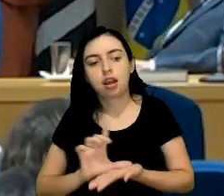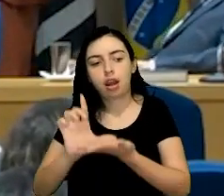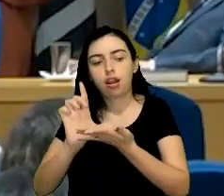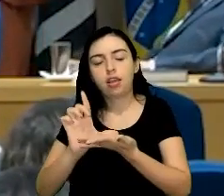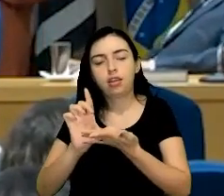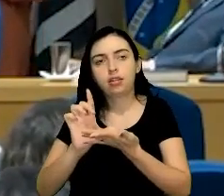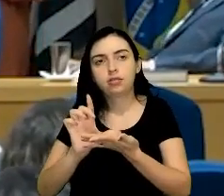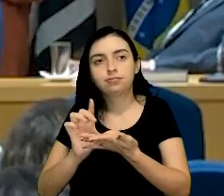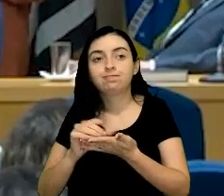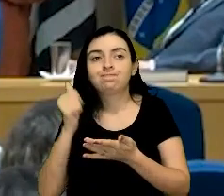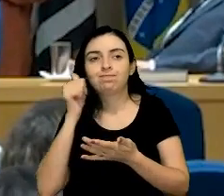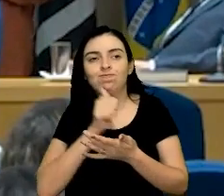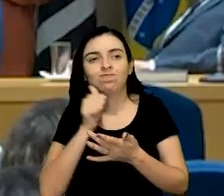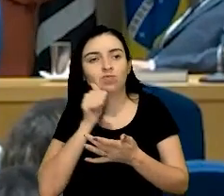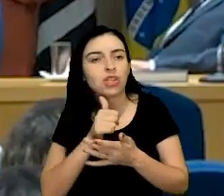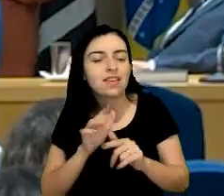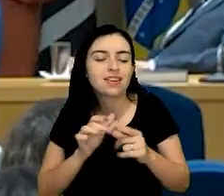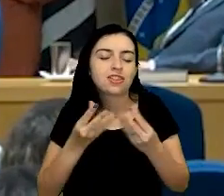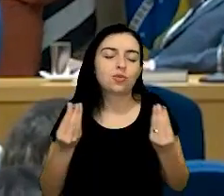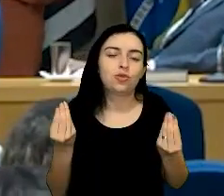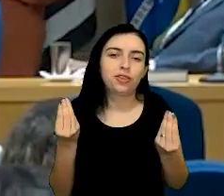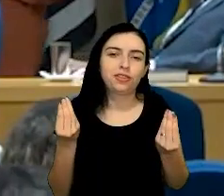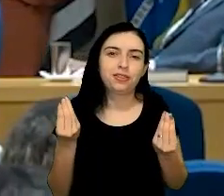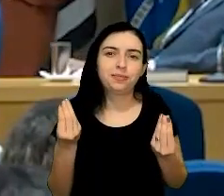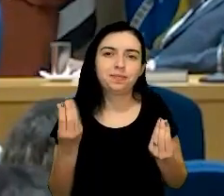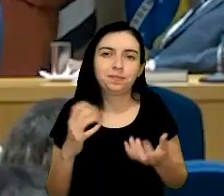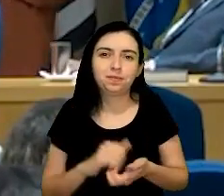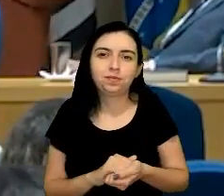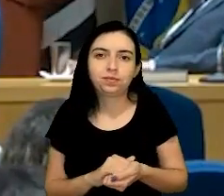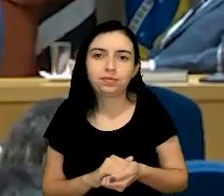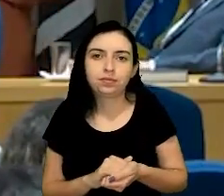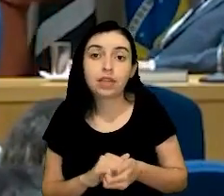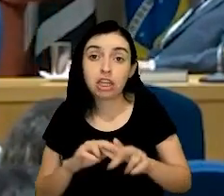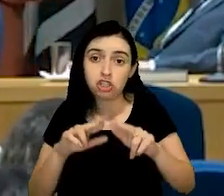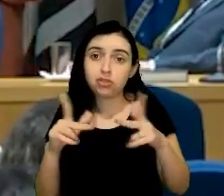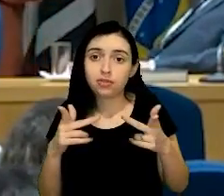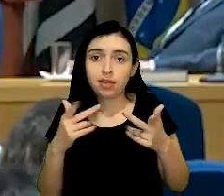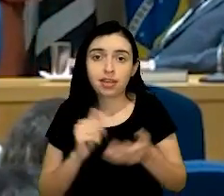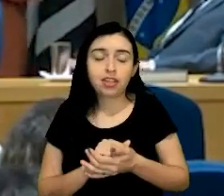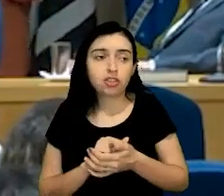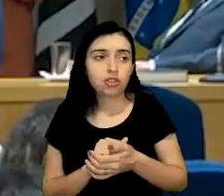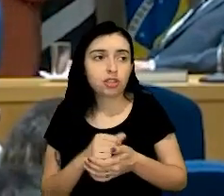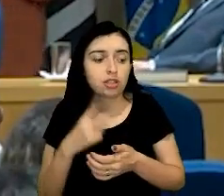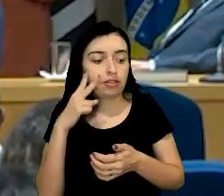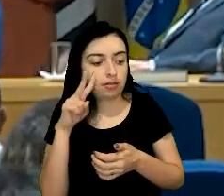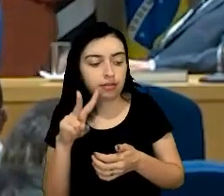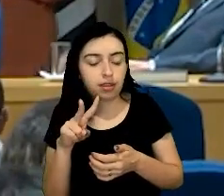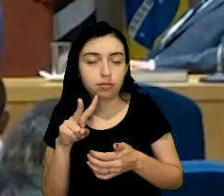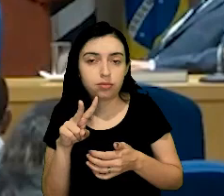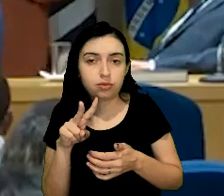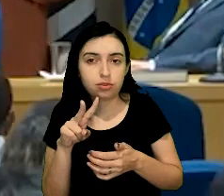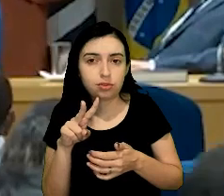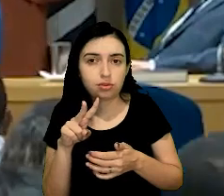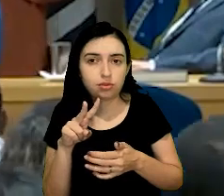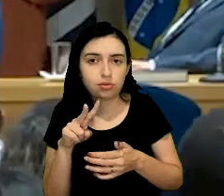mulheres. Tá? Absolutamente diferente do que nós vamos visualizar com o fluxo a partir